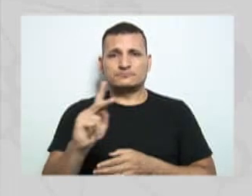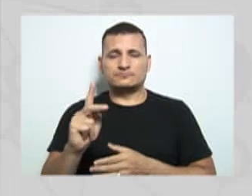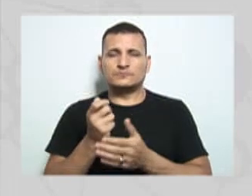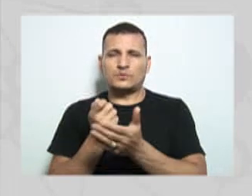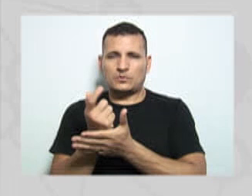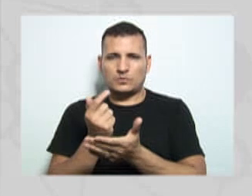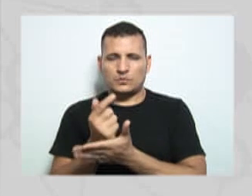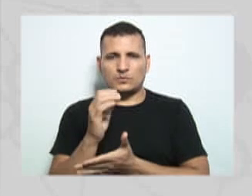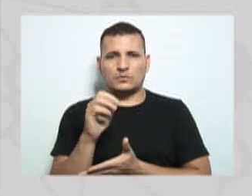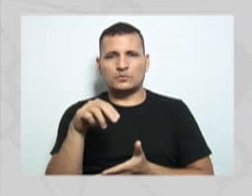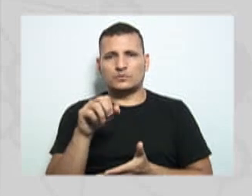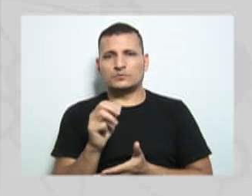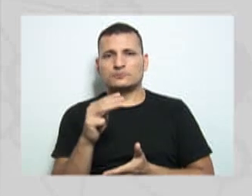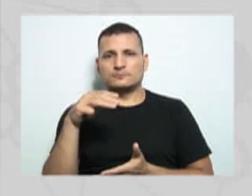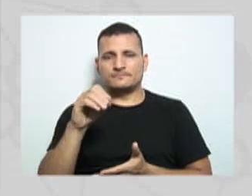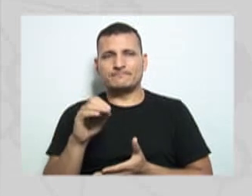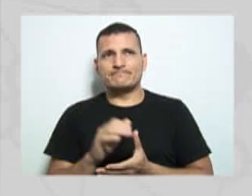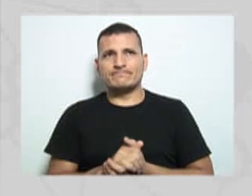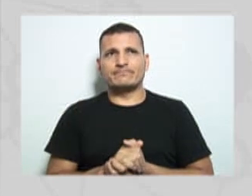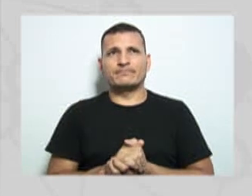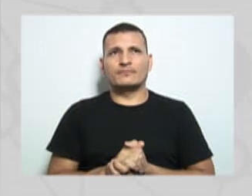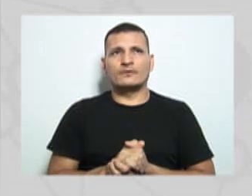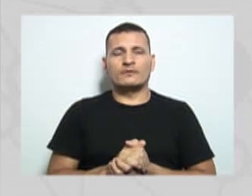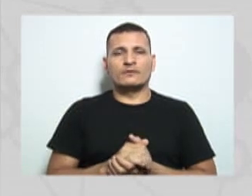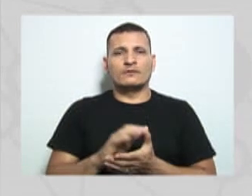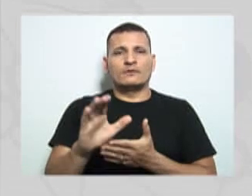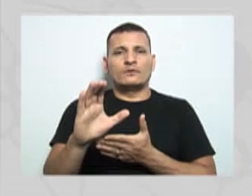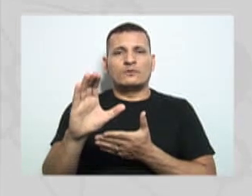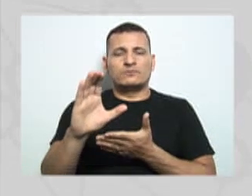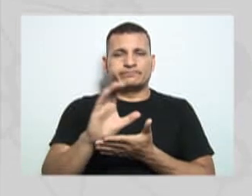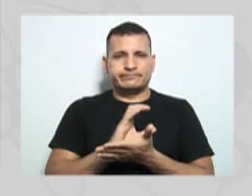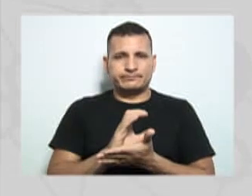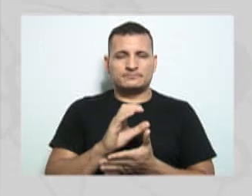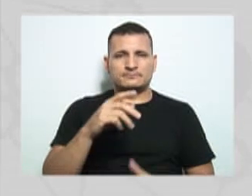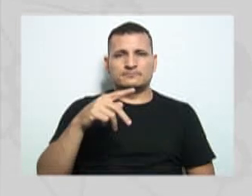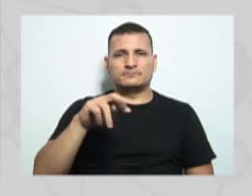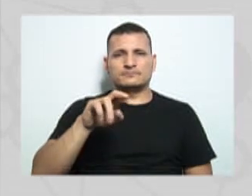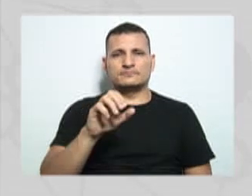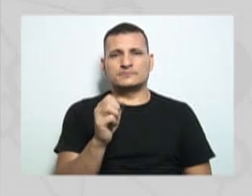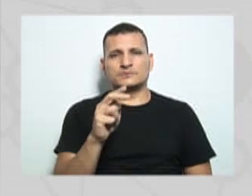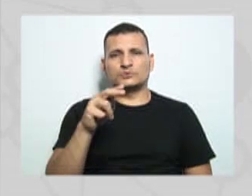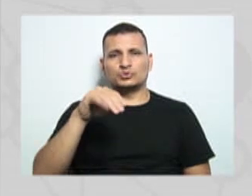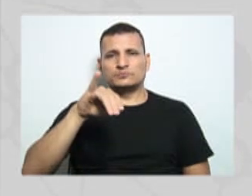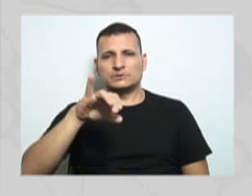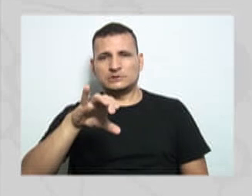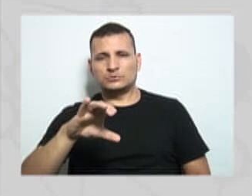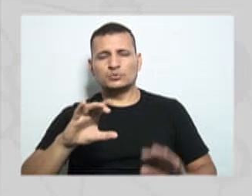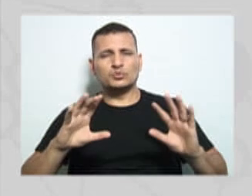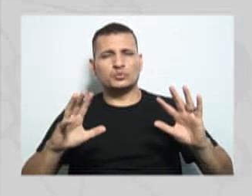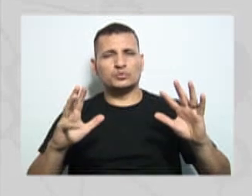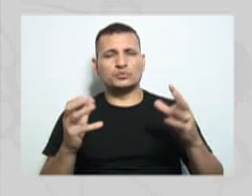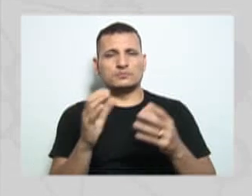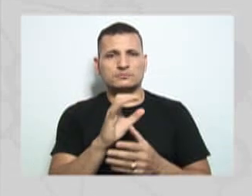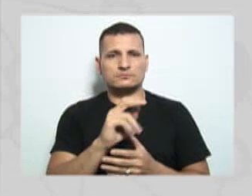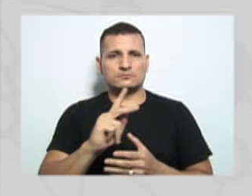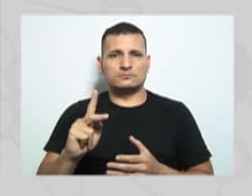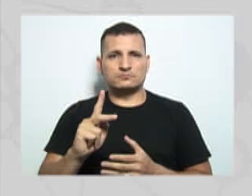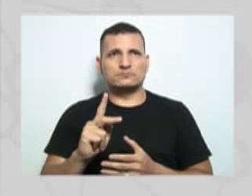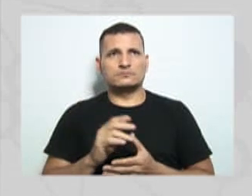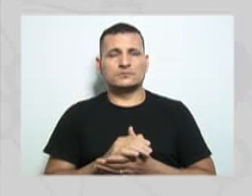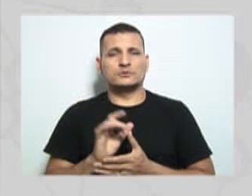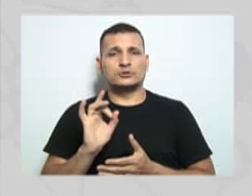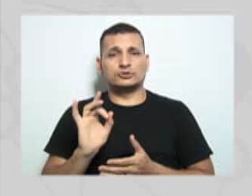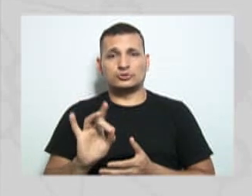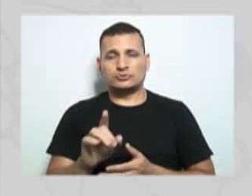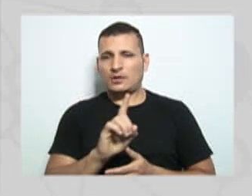consumo. E com o lucro presumido, todos os ramos de cooperativa, exceto quem? As cooperativas de